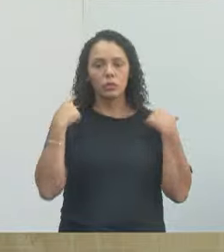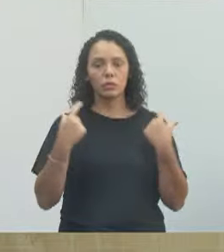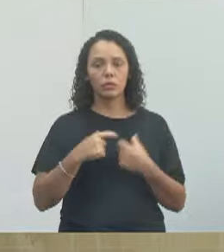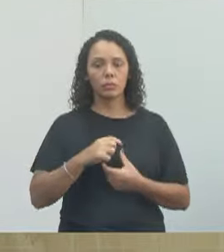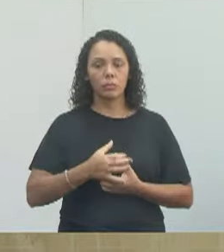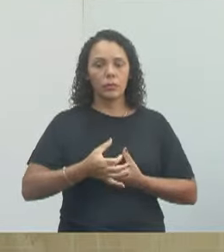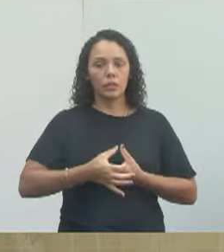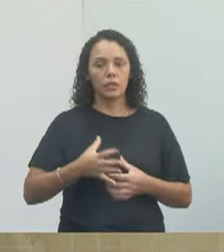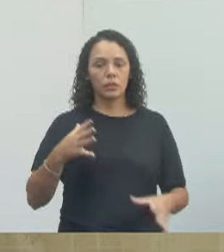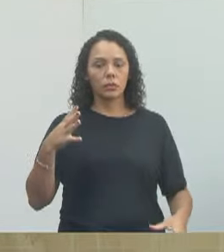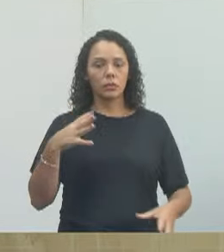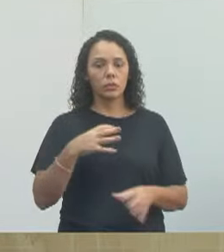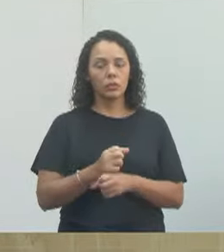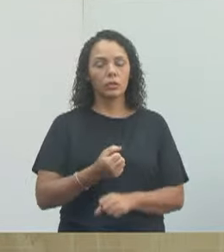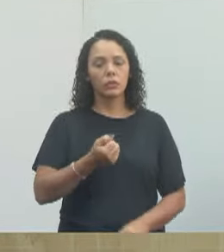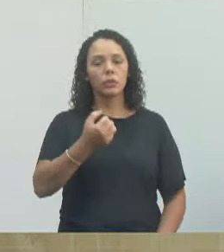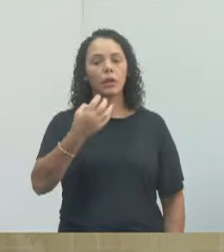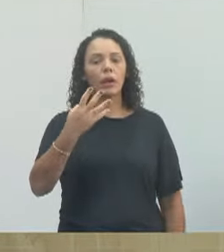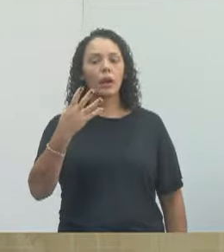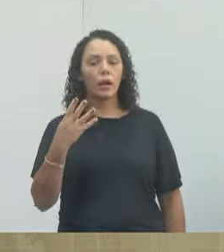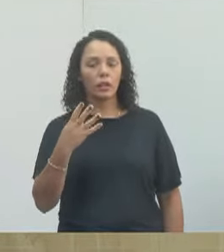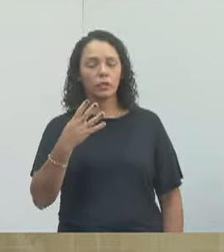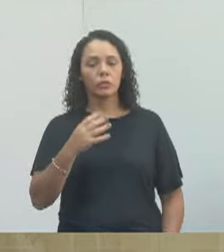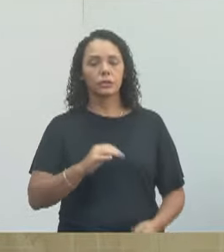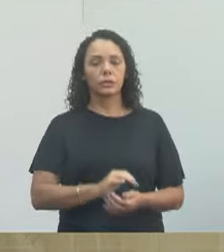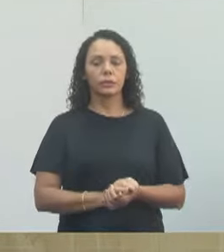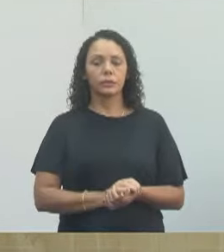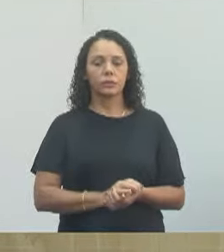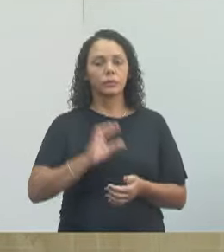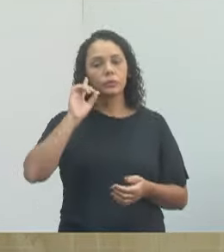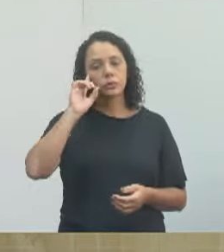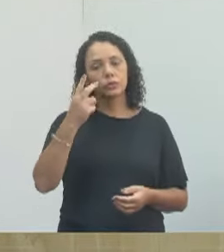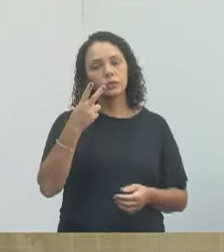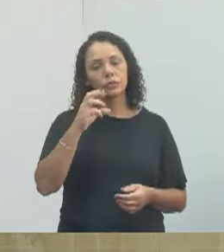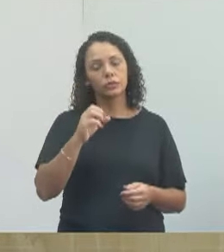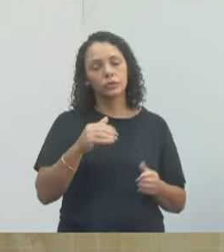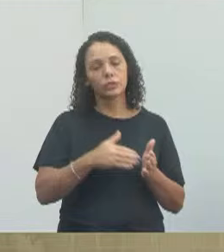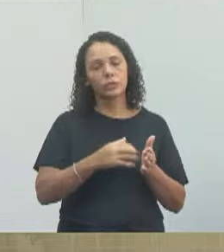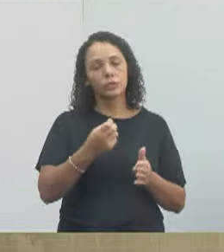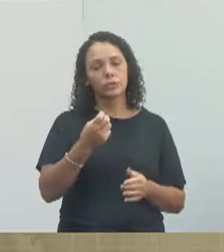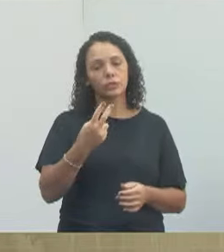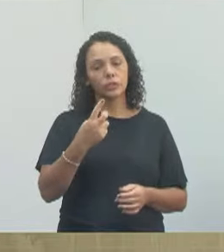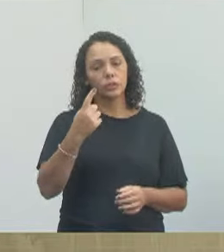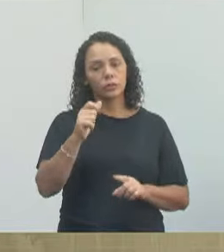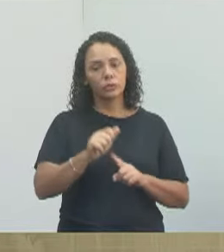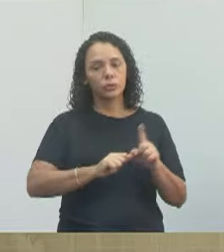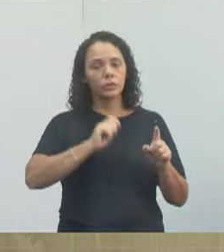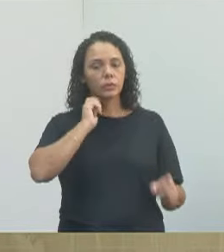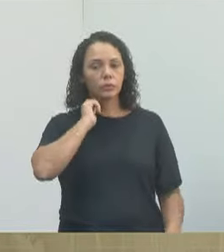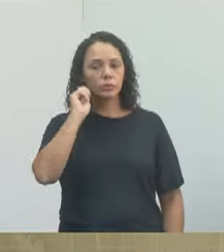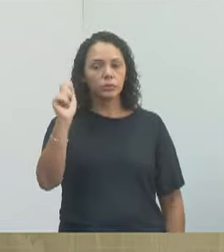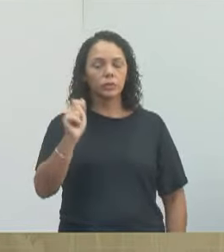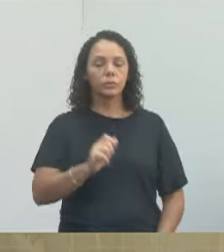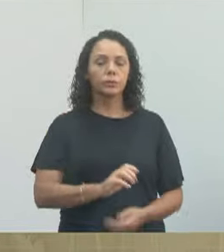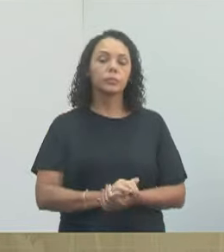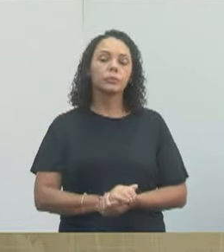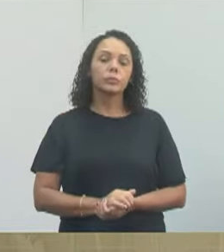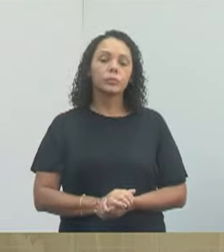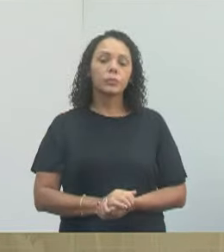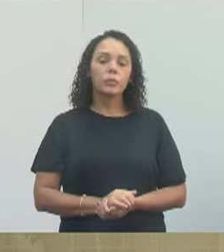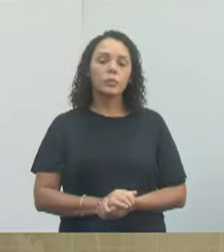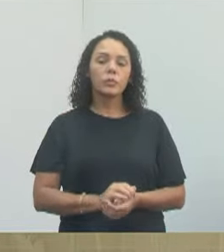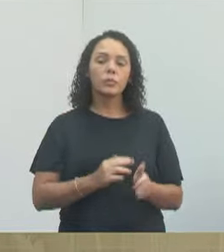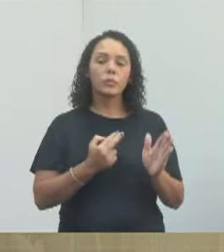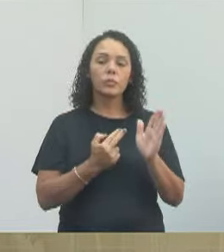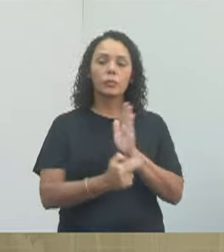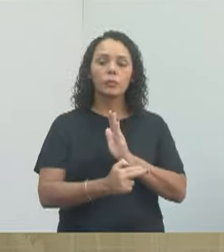tmb tênis mesa Brasil estadual e regional realizado no dia 20 e 21 de Abril deste ano em mor das Cruzes São Paulo